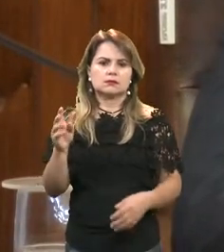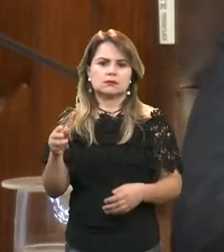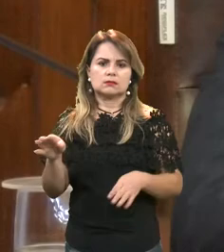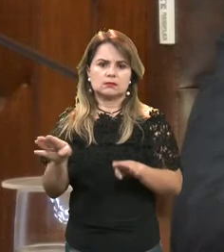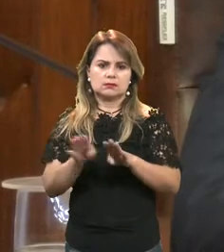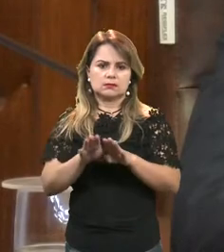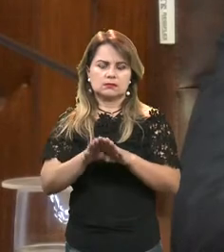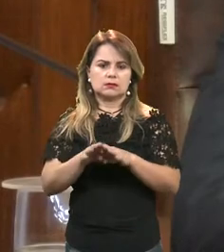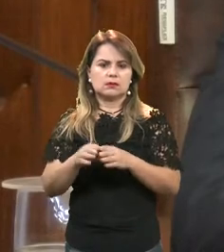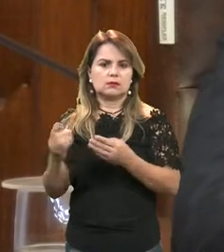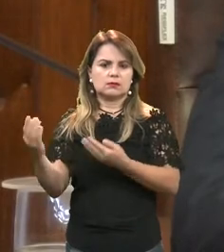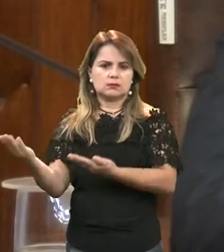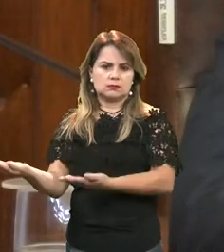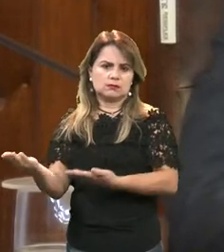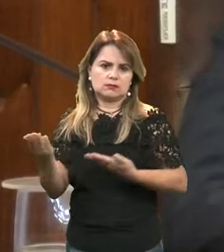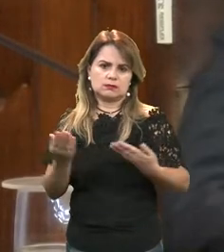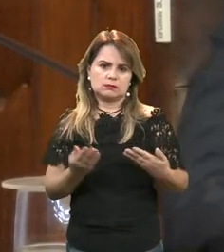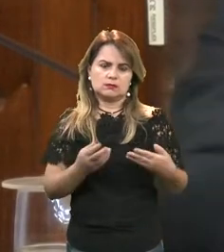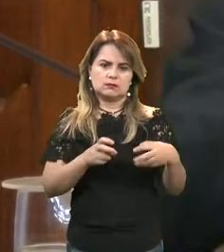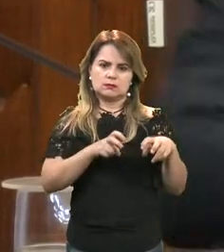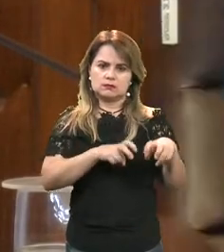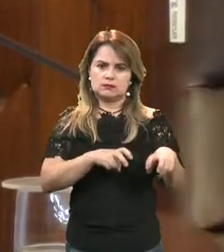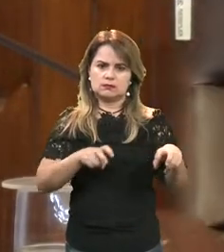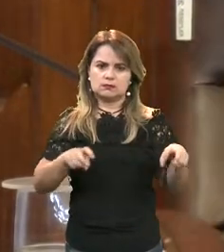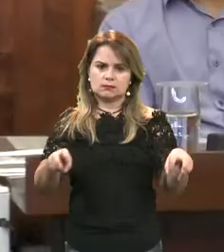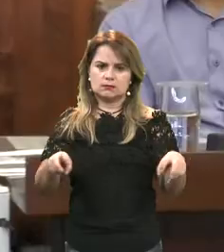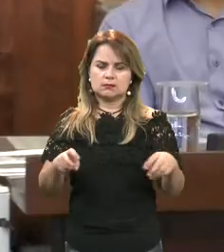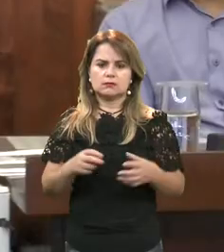tome também assento junto à mesa.